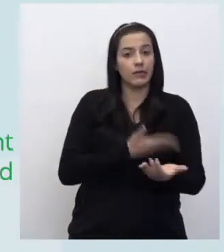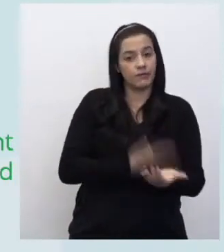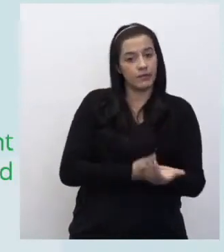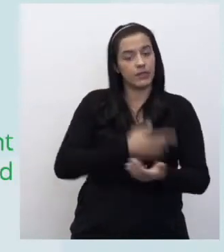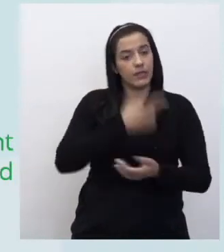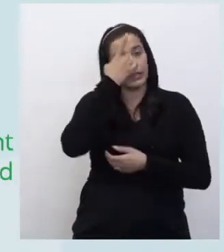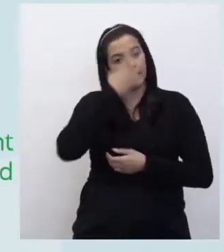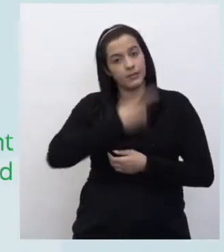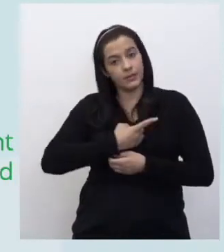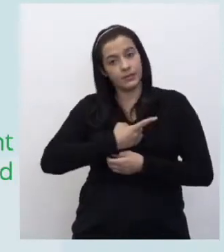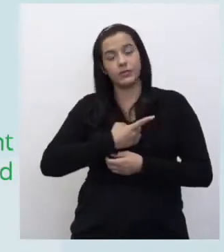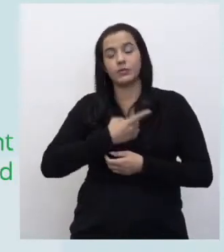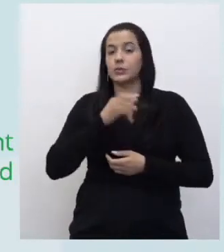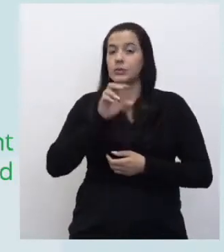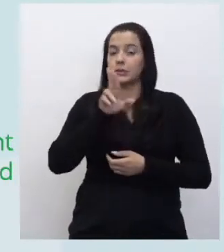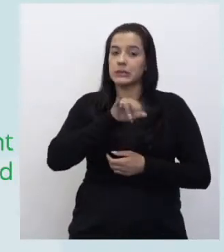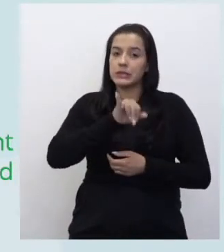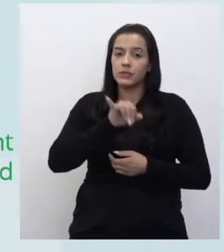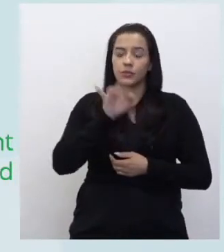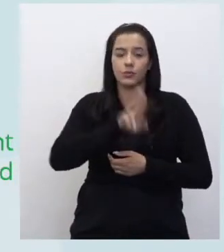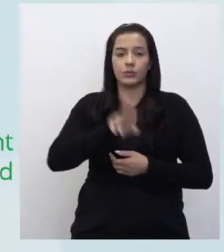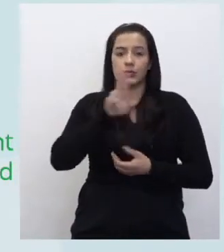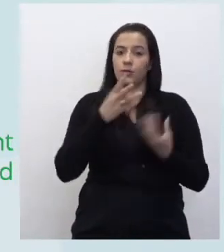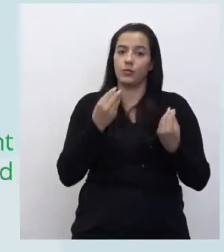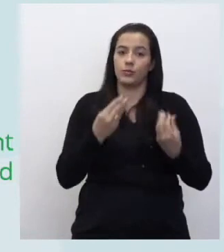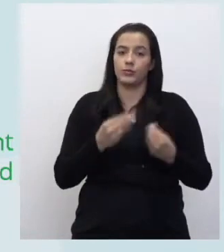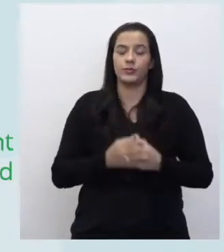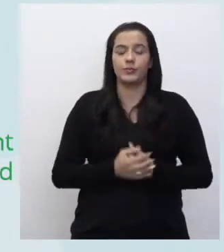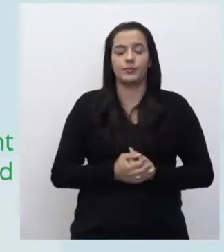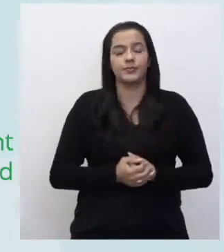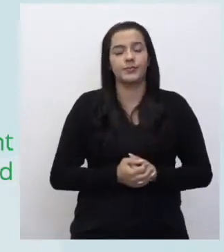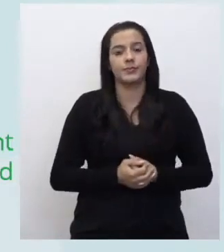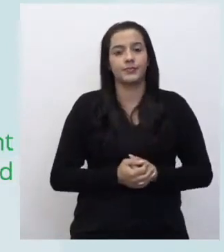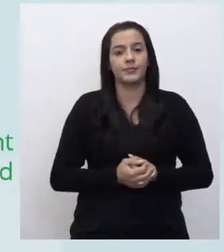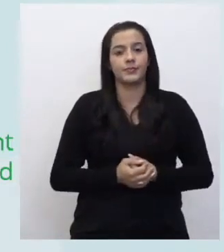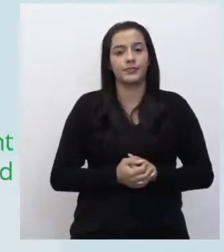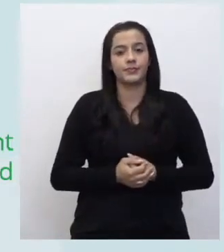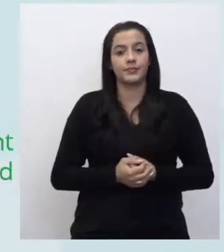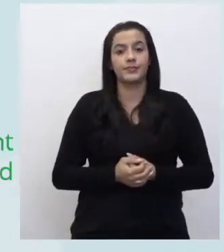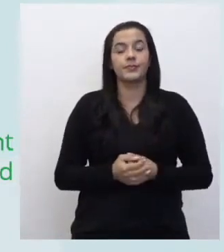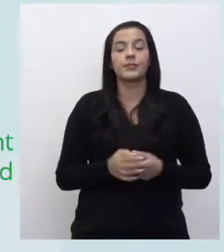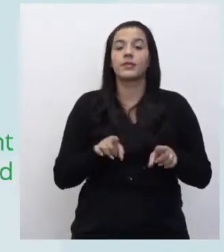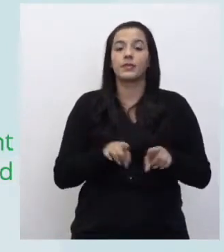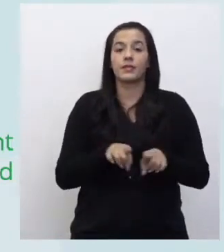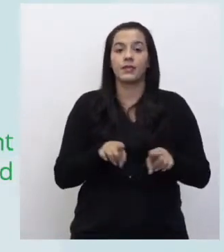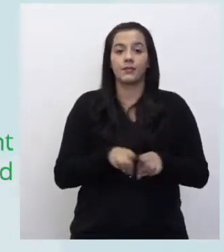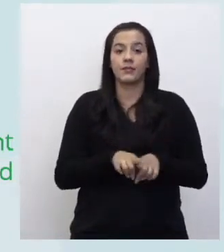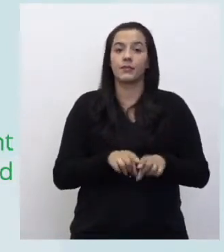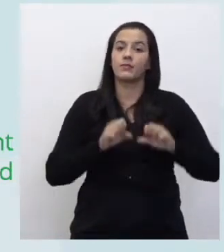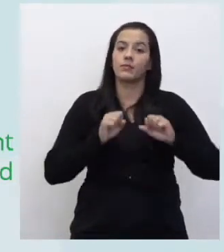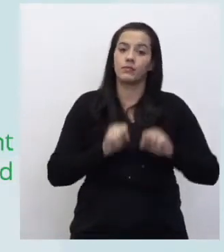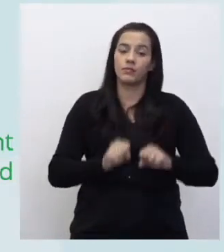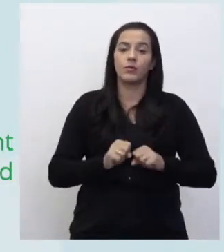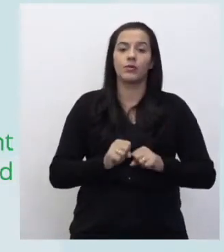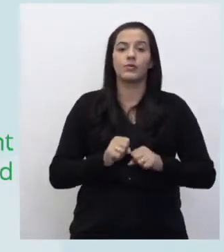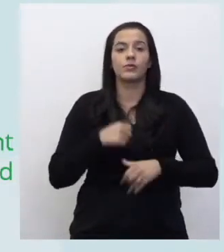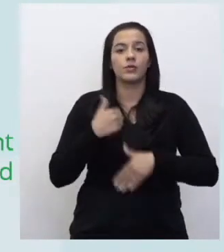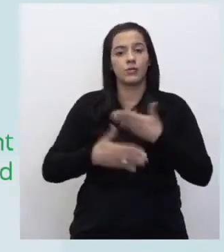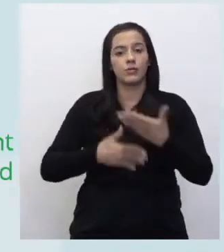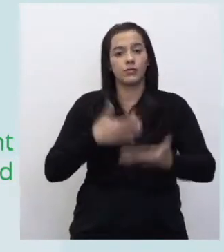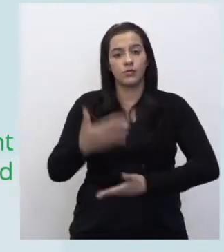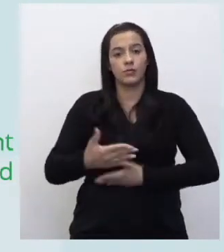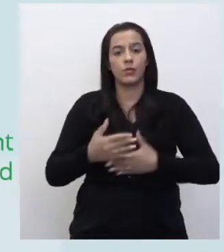quando usados em excesso. They can also lead to social isolation. Eles também podem levar ao isolamento